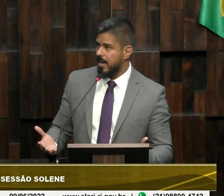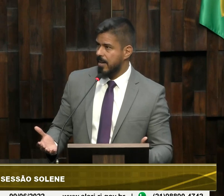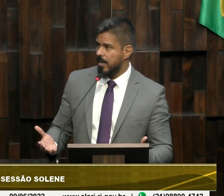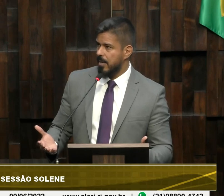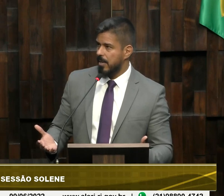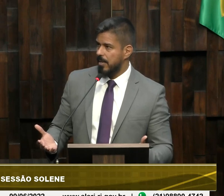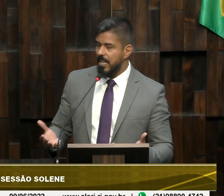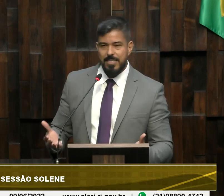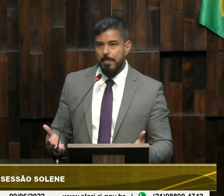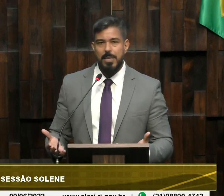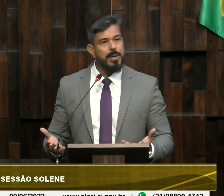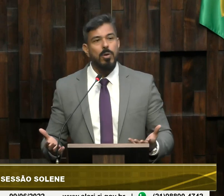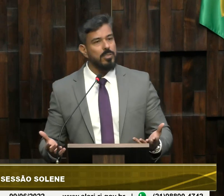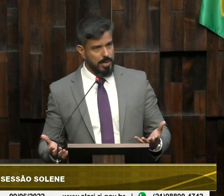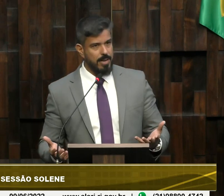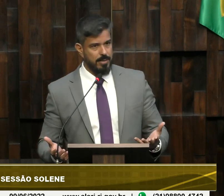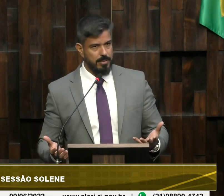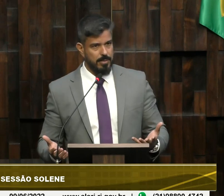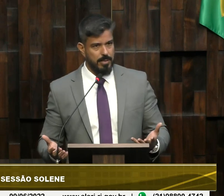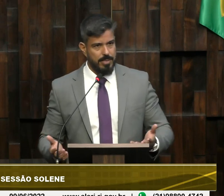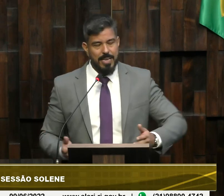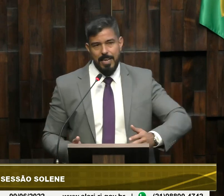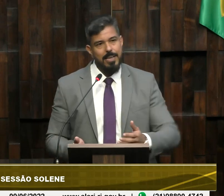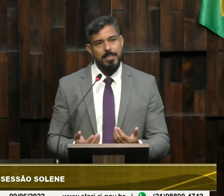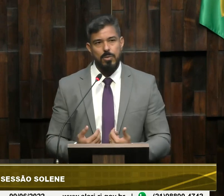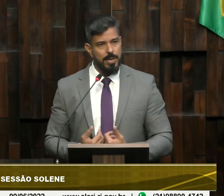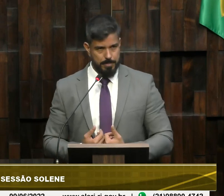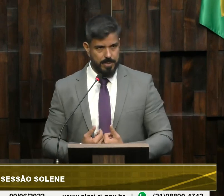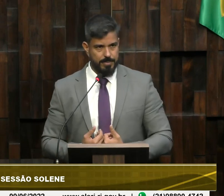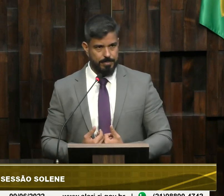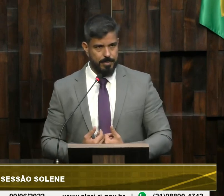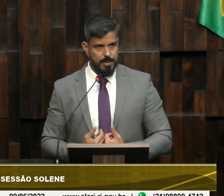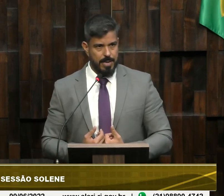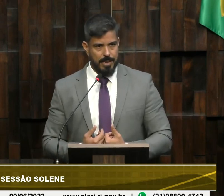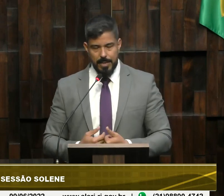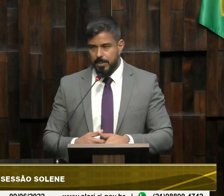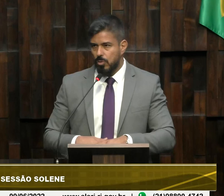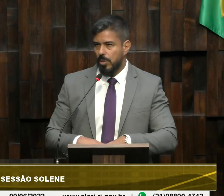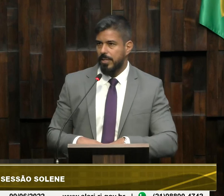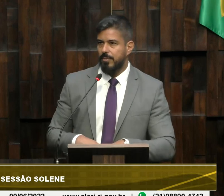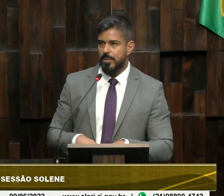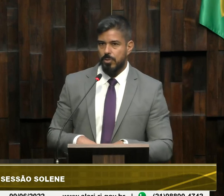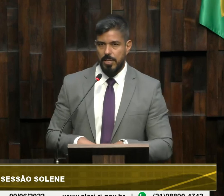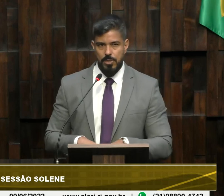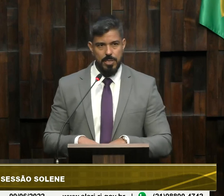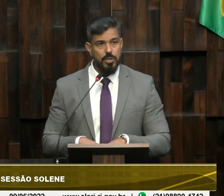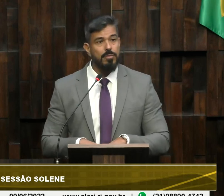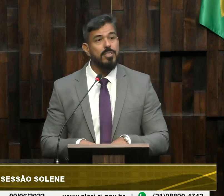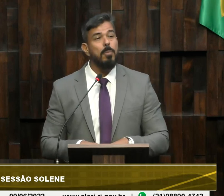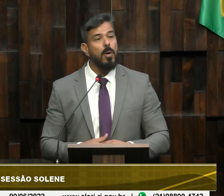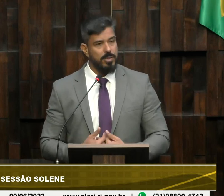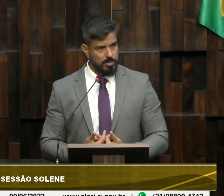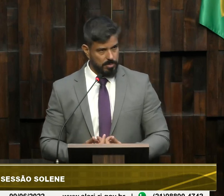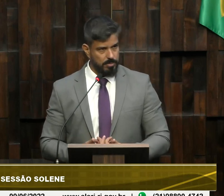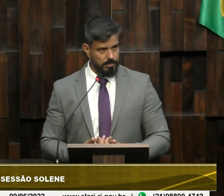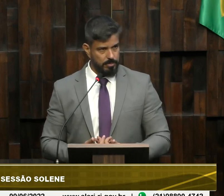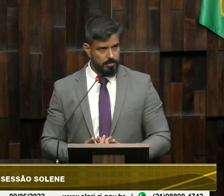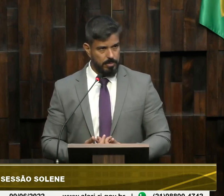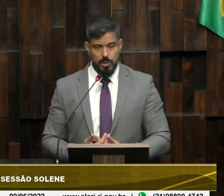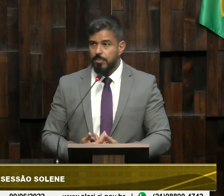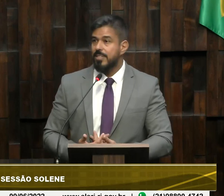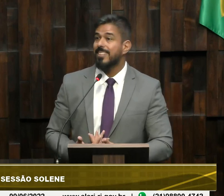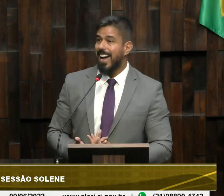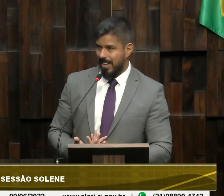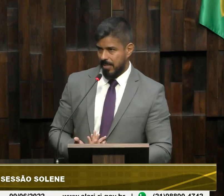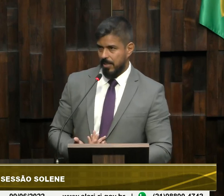passar. E ele sabe também quando não é. E aquela eleição não era minha. Aquela eleição só queria fazer o seguinte, deixa eu ver se eu posso,